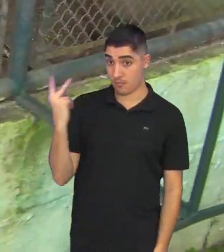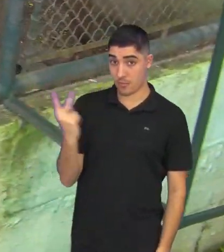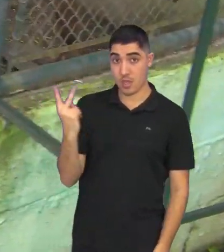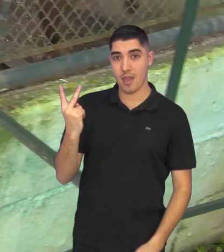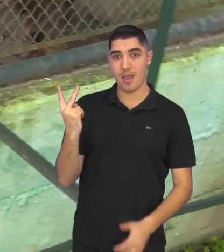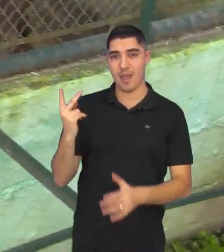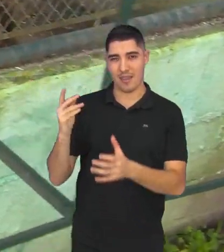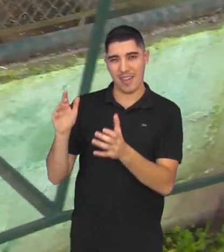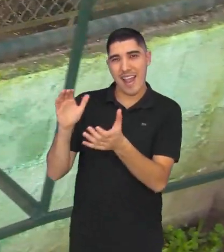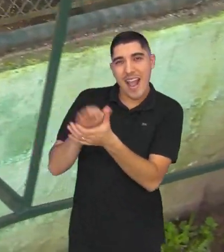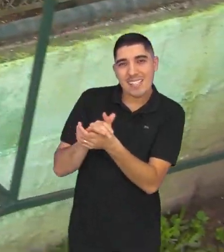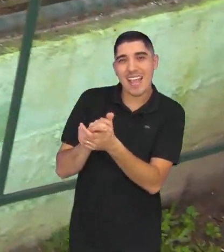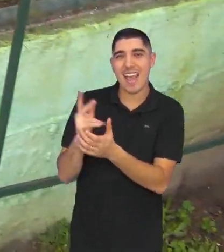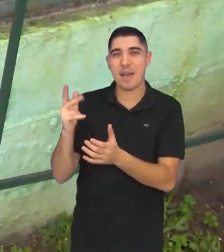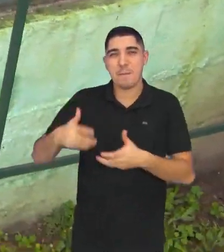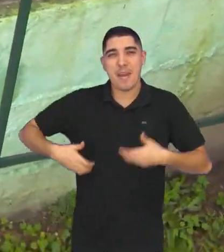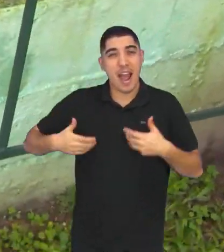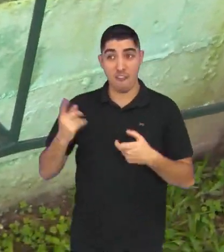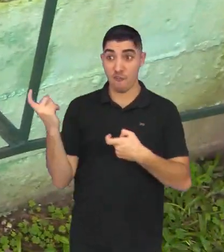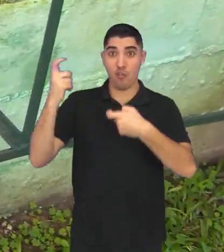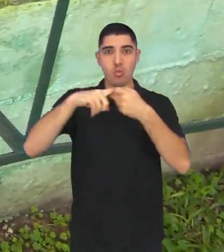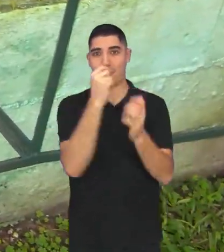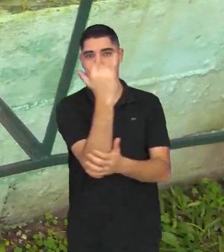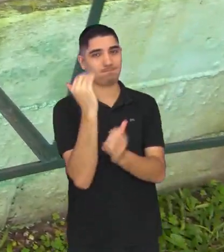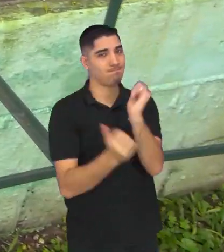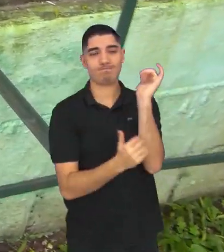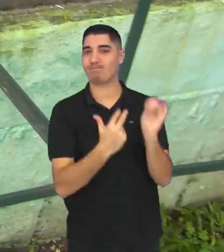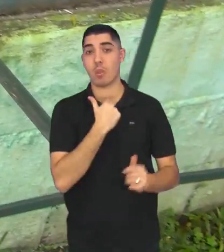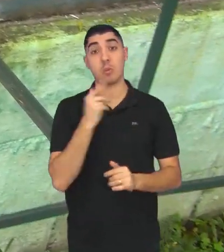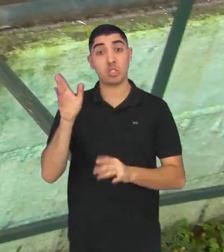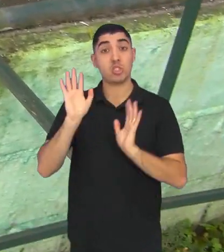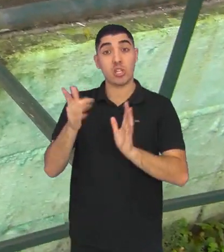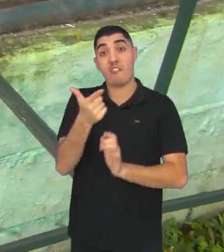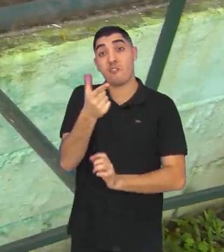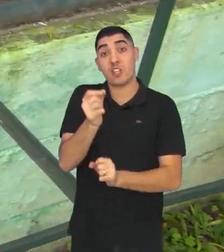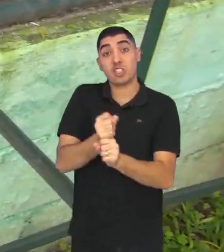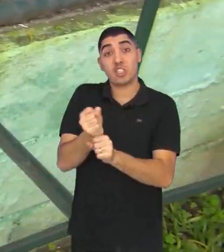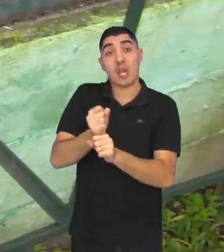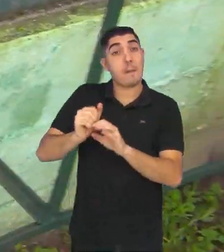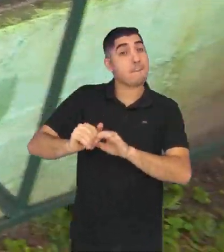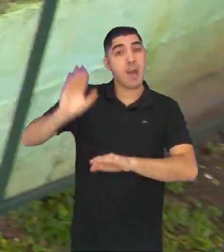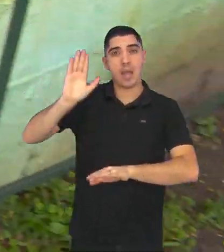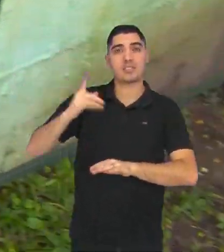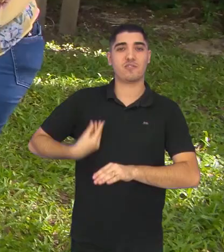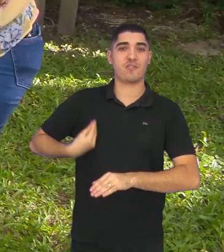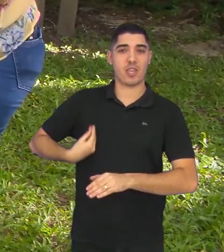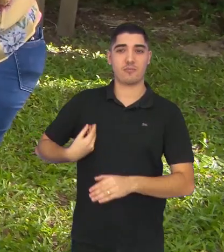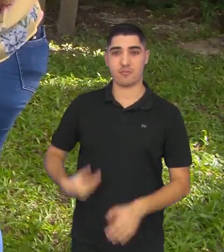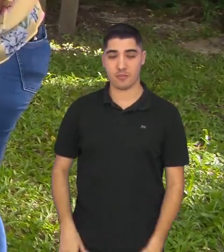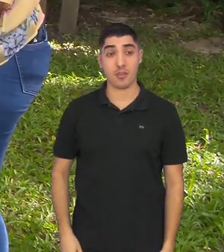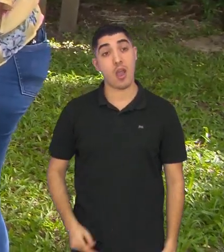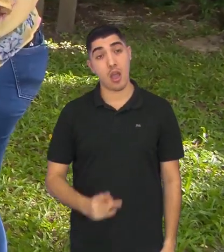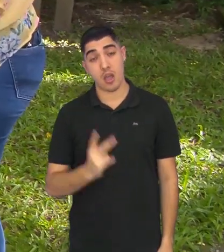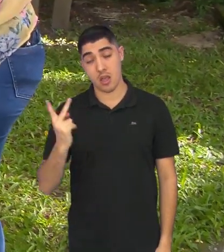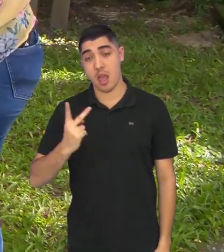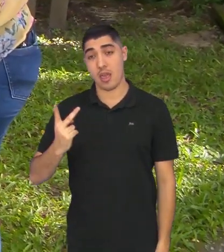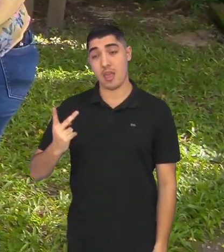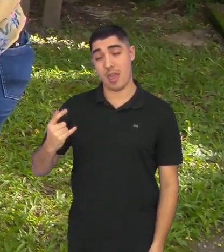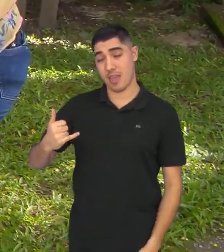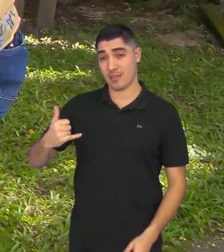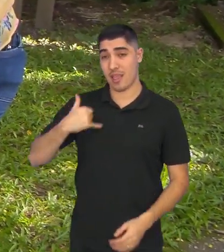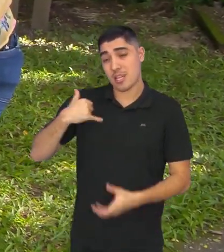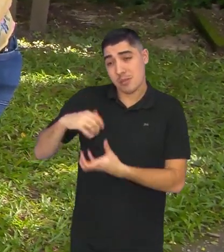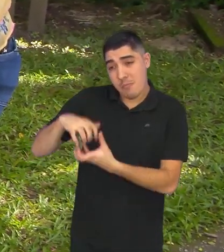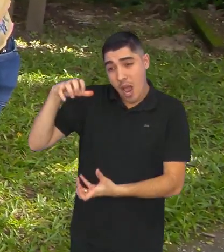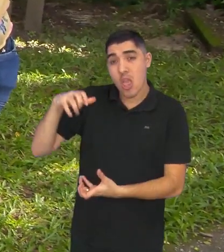macacos não pode voltar para a natureza, porque já estão no espaço há mais de 20 anos. Eles são idosos, estão muito